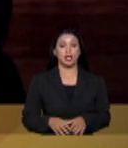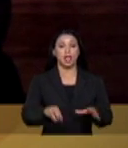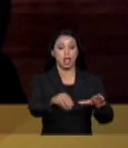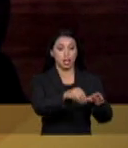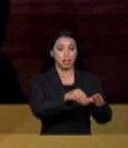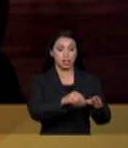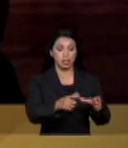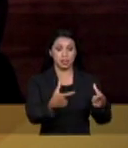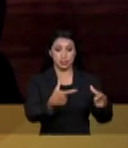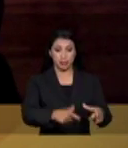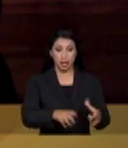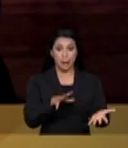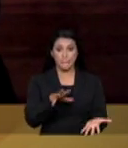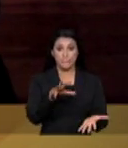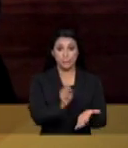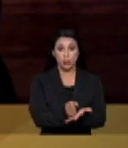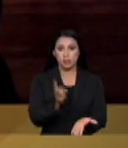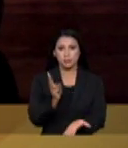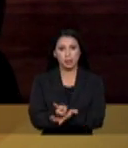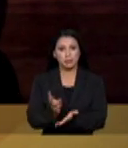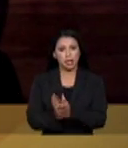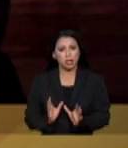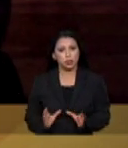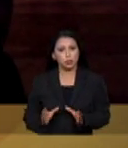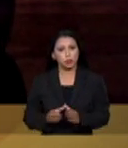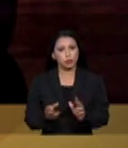nesse relator Edson fachin